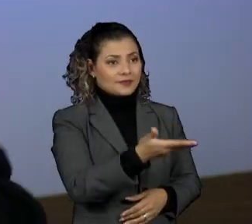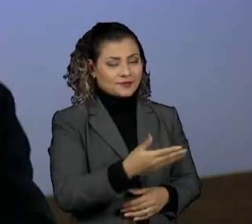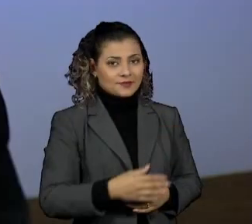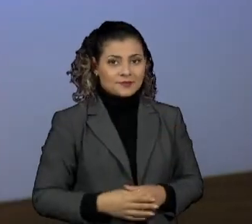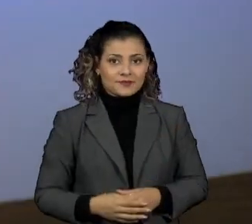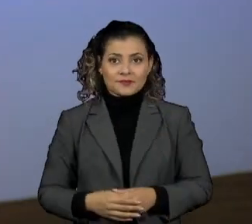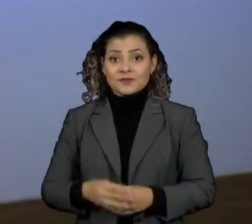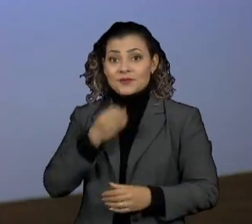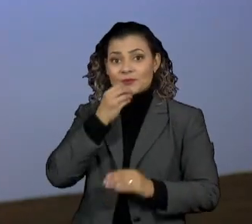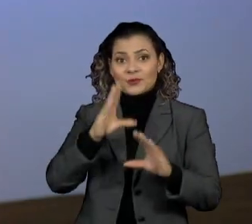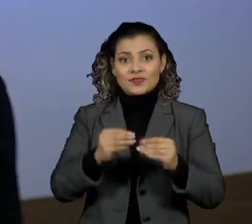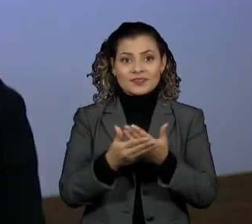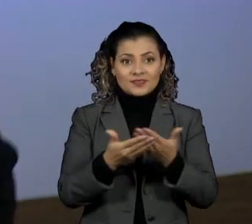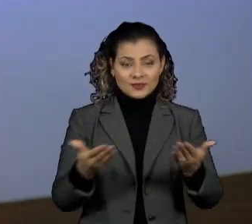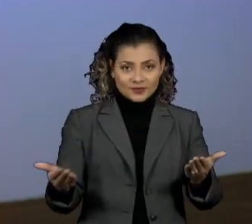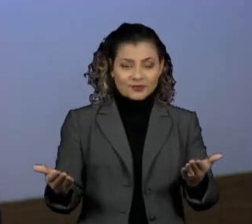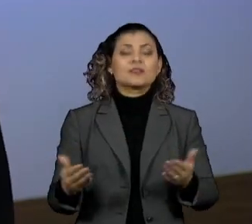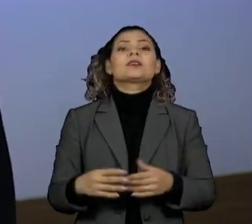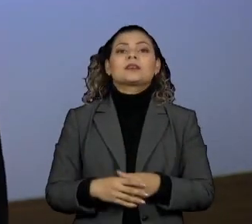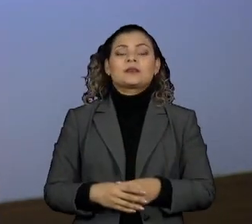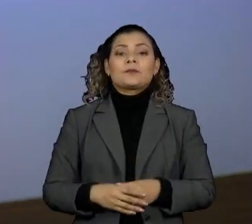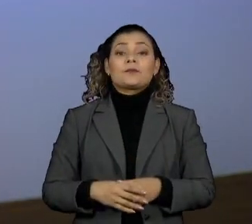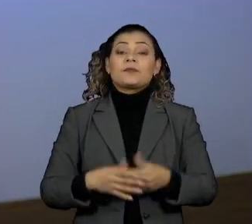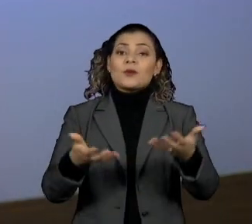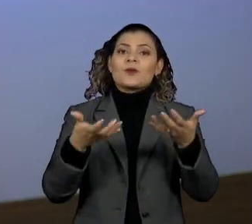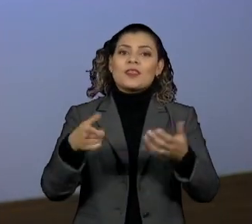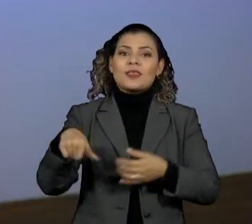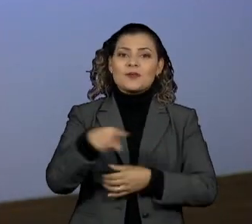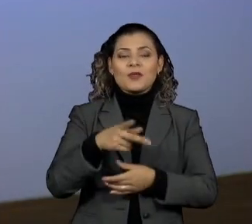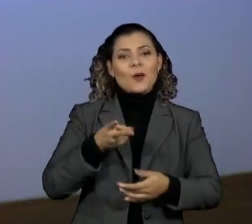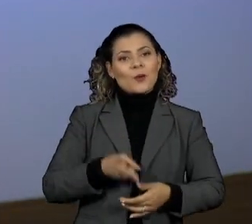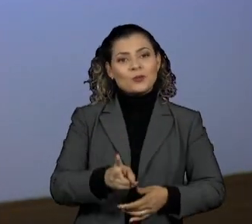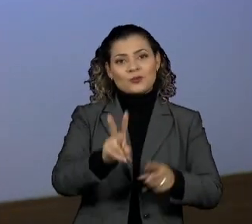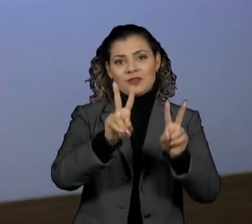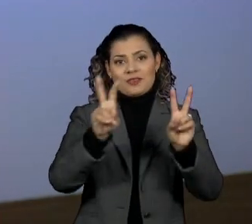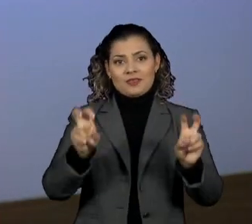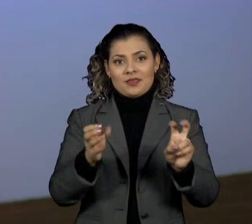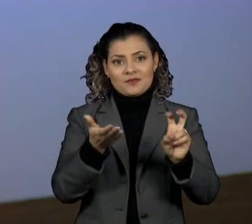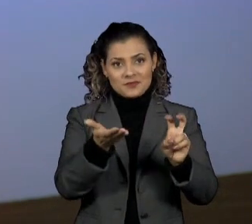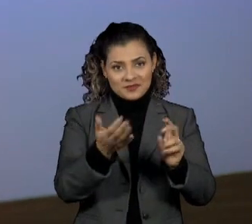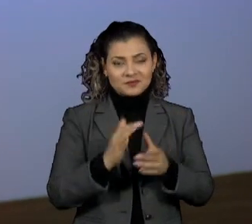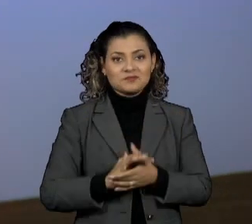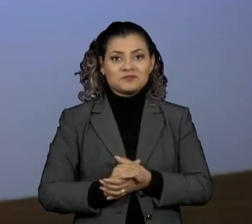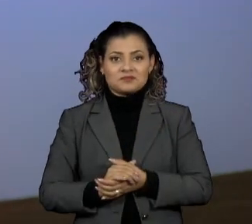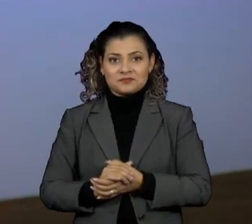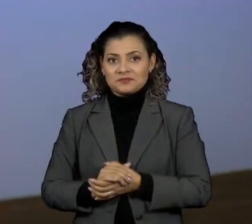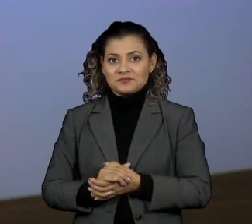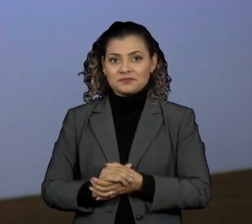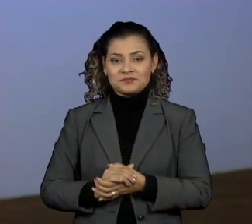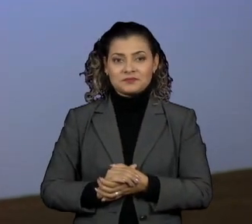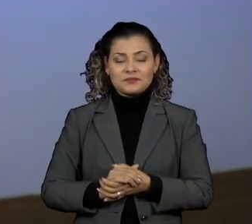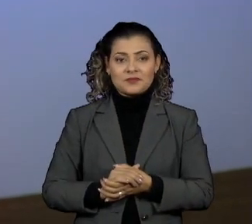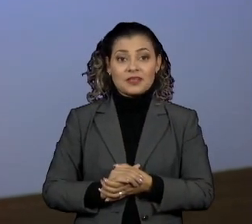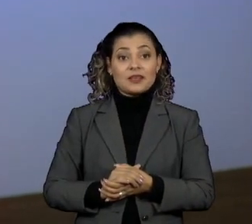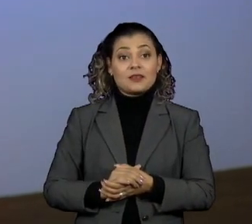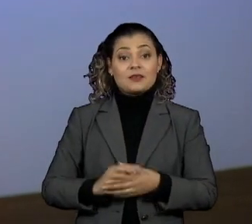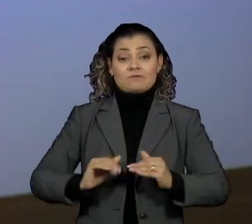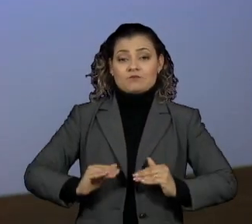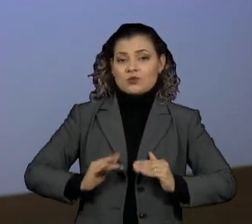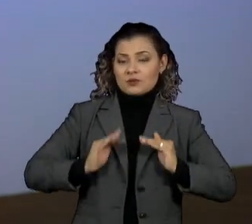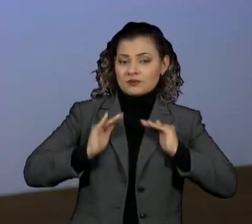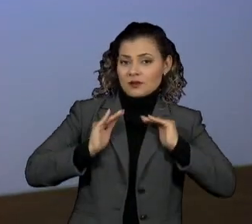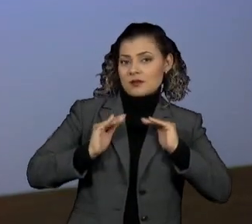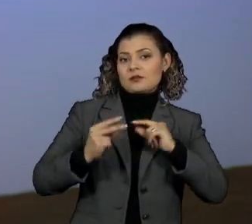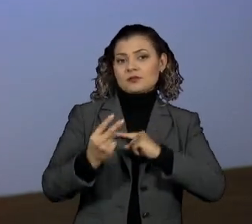Boa noite, gostaria de continuar falando da imunidade